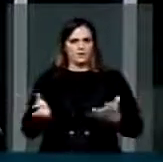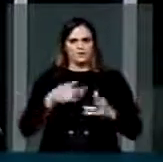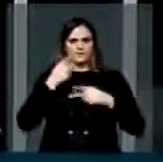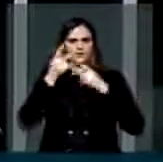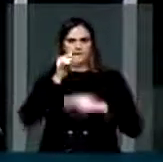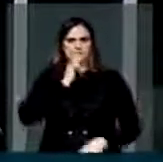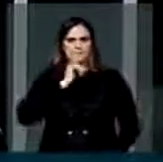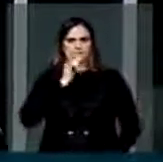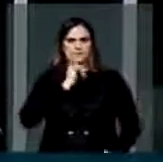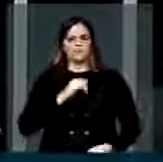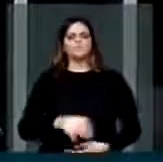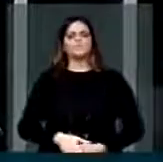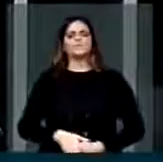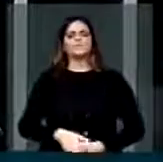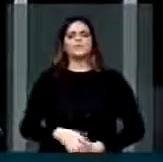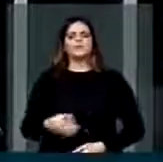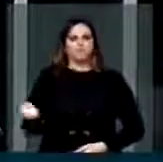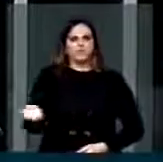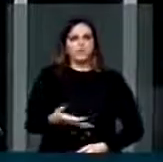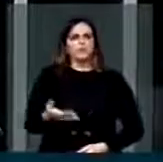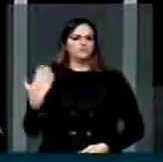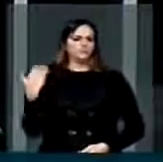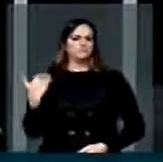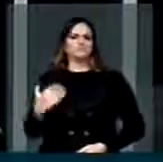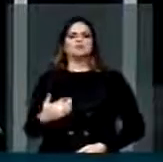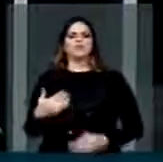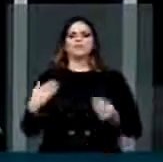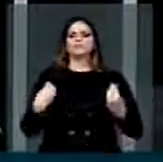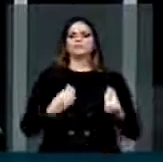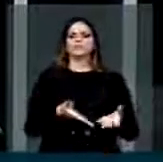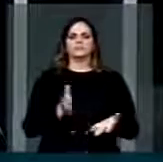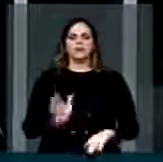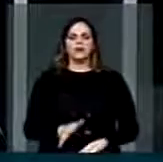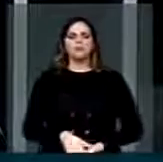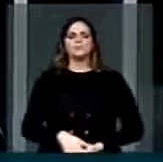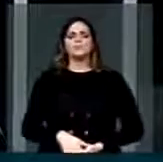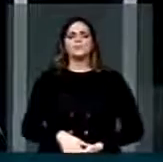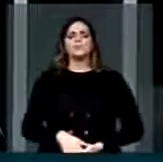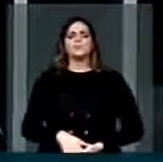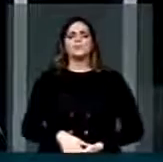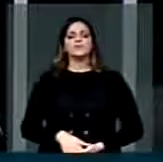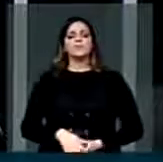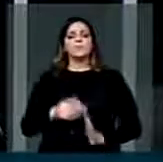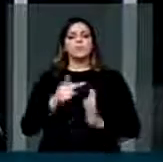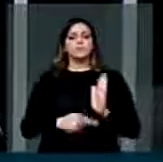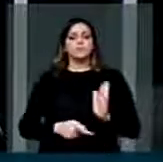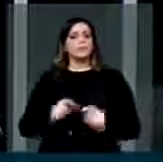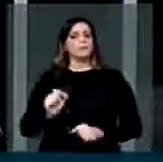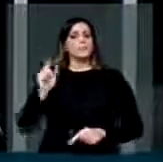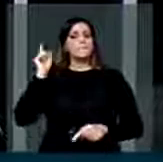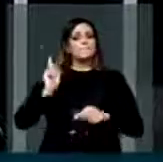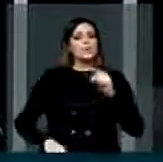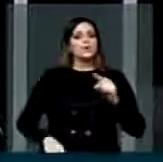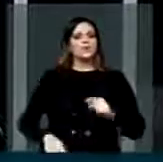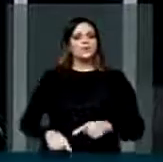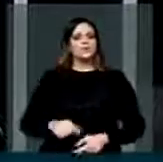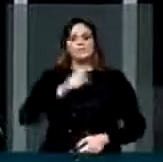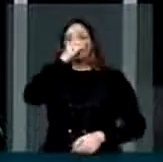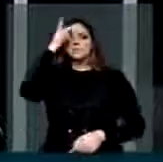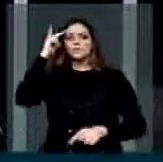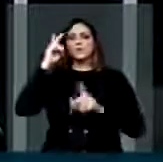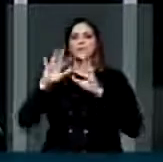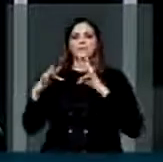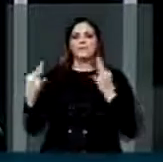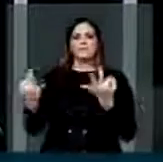presidente, um projeto recente que dei entrada, que proíbe parentes de membros do